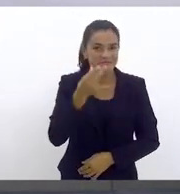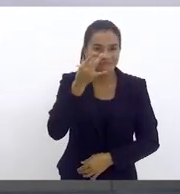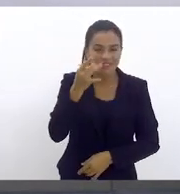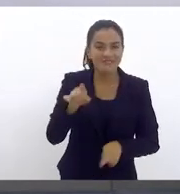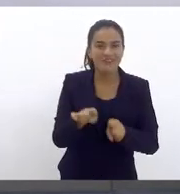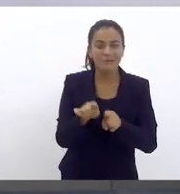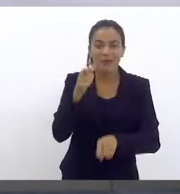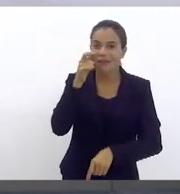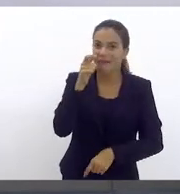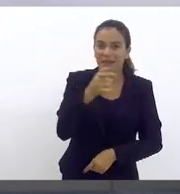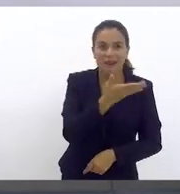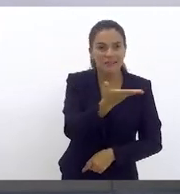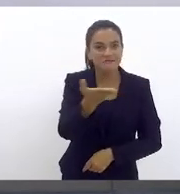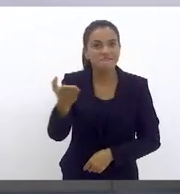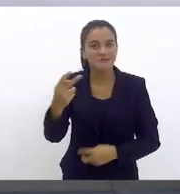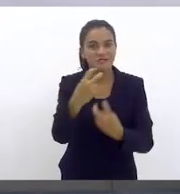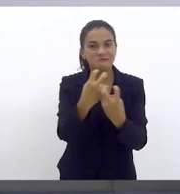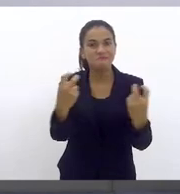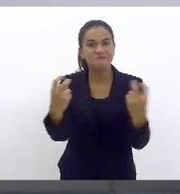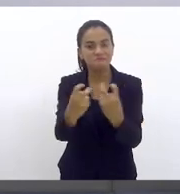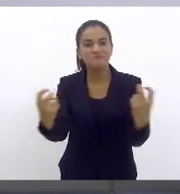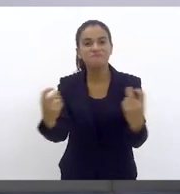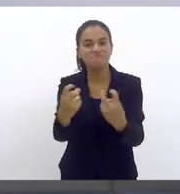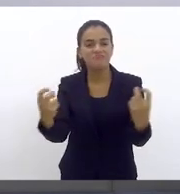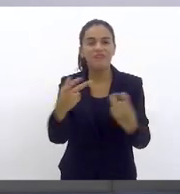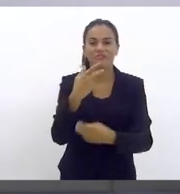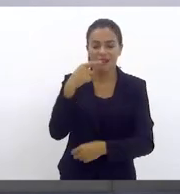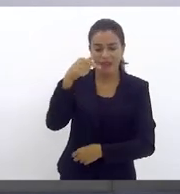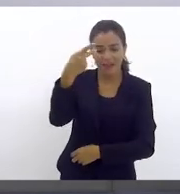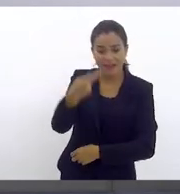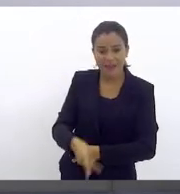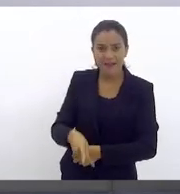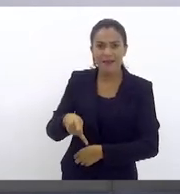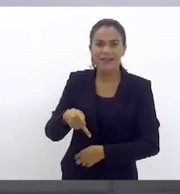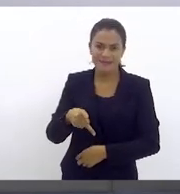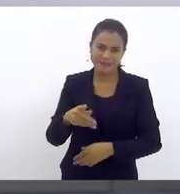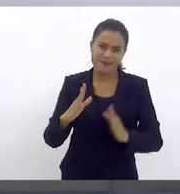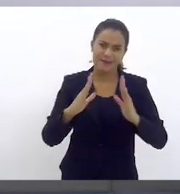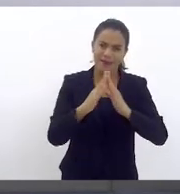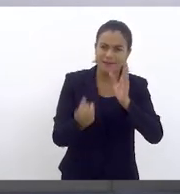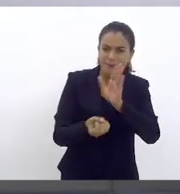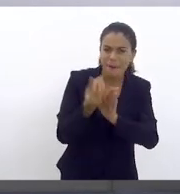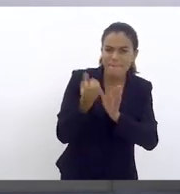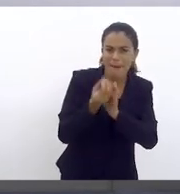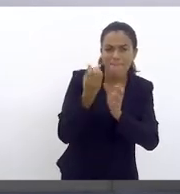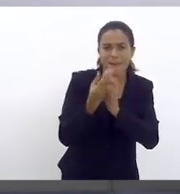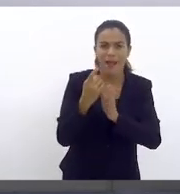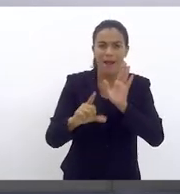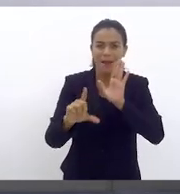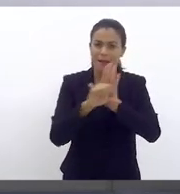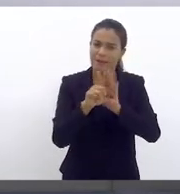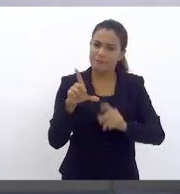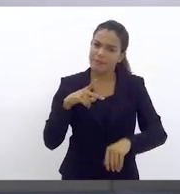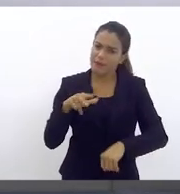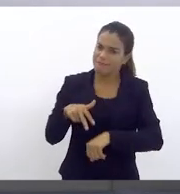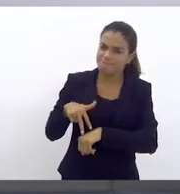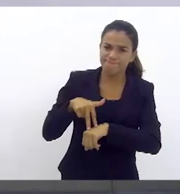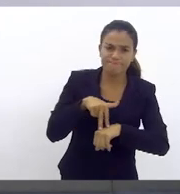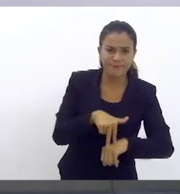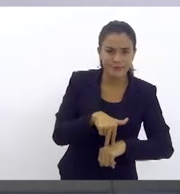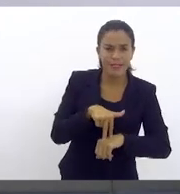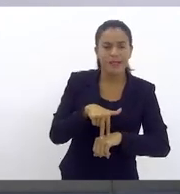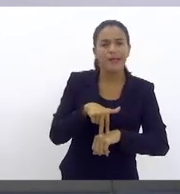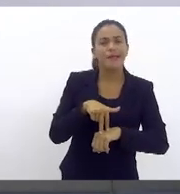acontece não é e falar que esta casa Legislativa ela tem toda uma um protagonismo não é